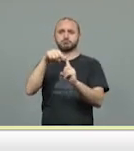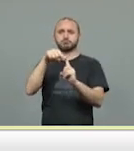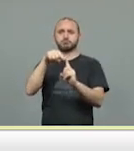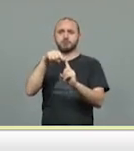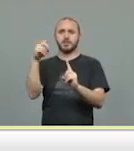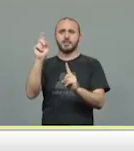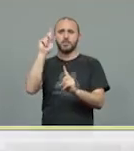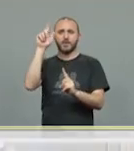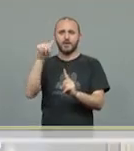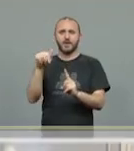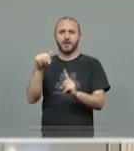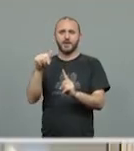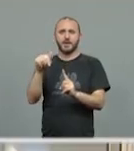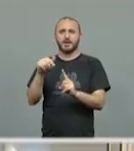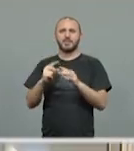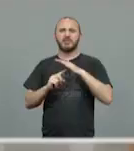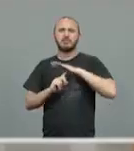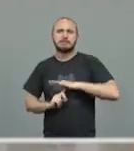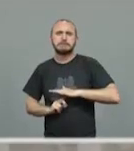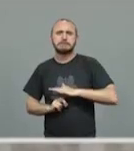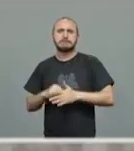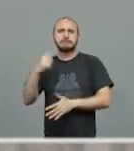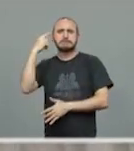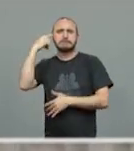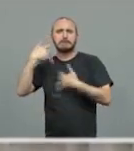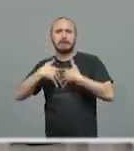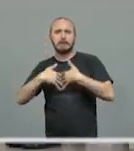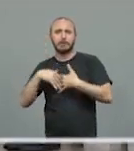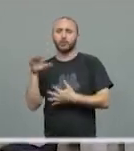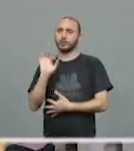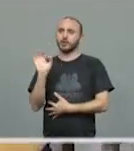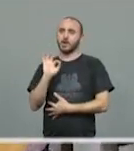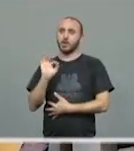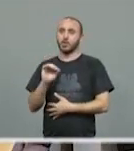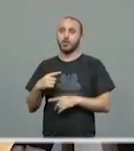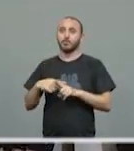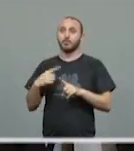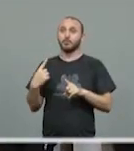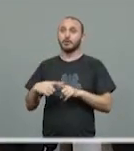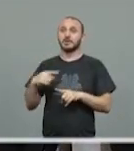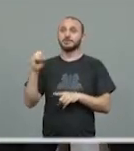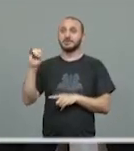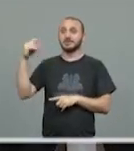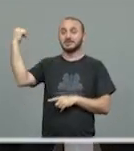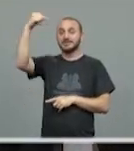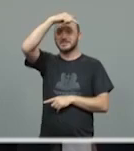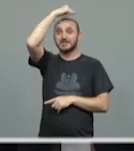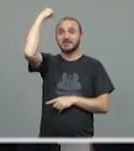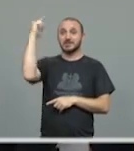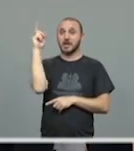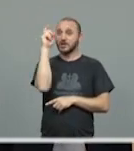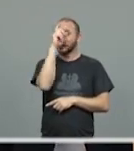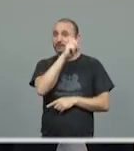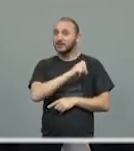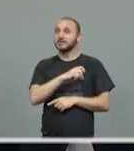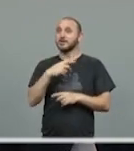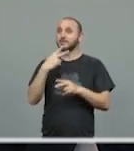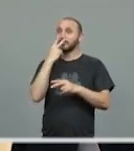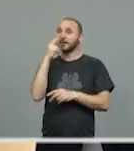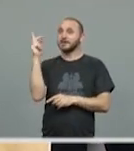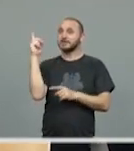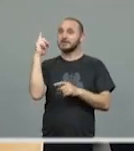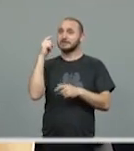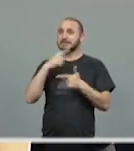é depressiva, porque senão a santidade se torna um bicho de sete cabeças. A santidade